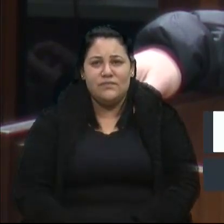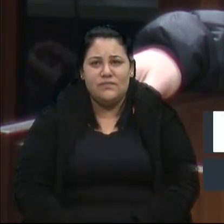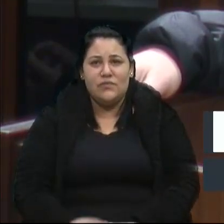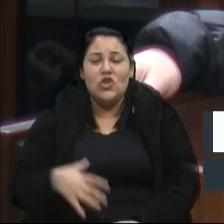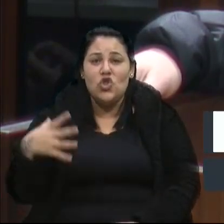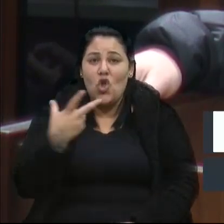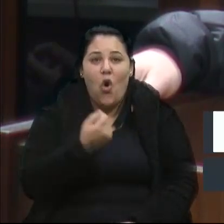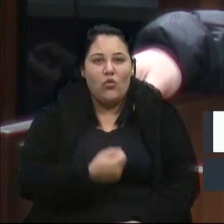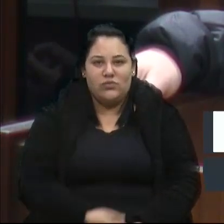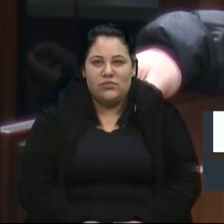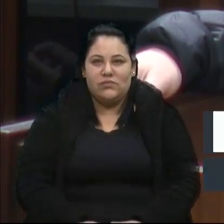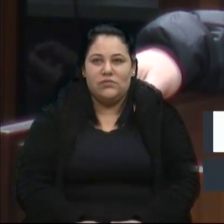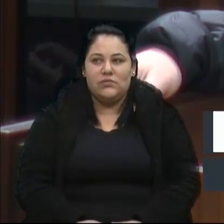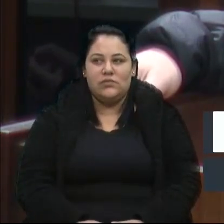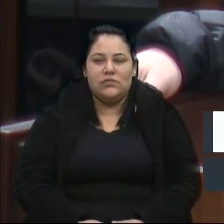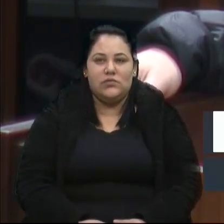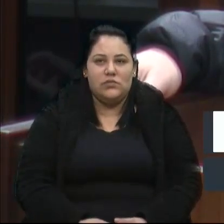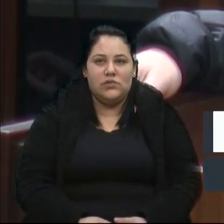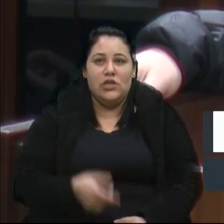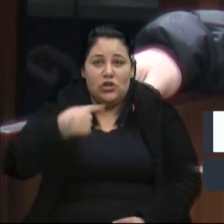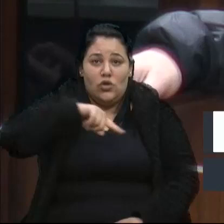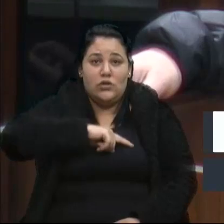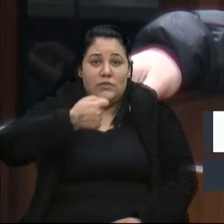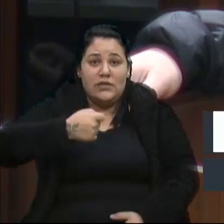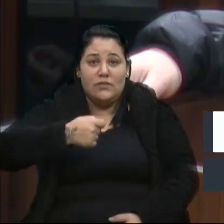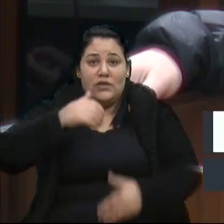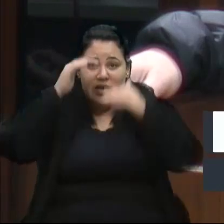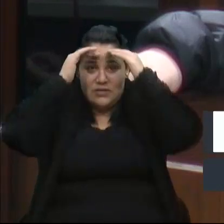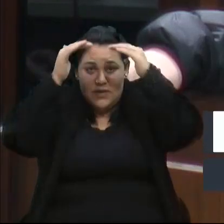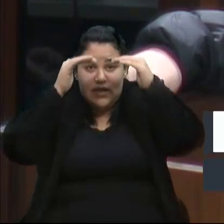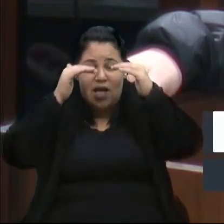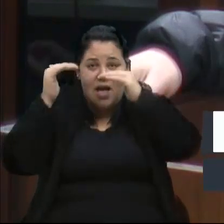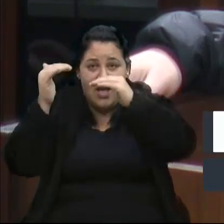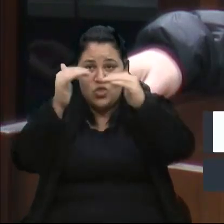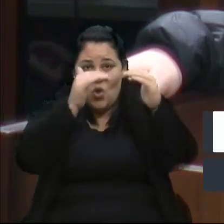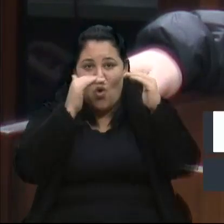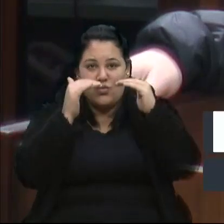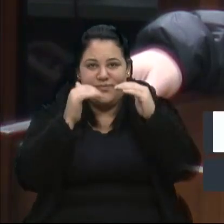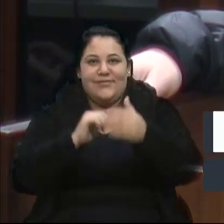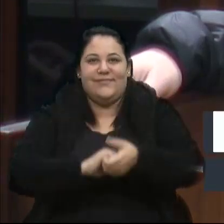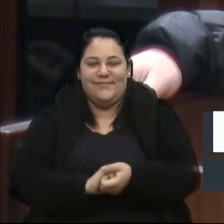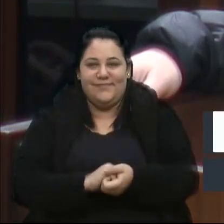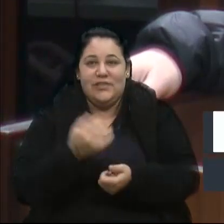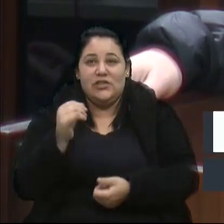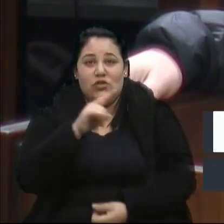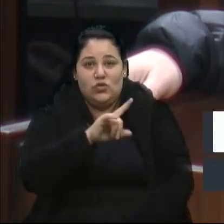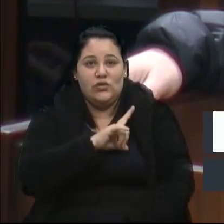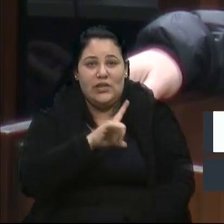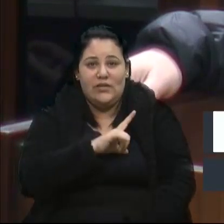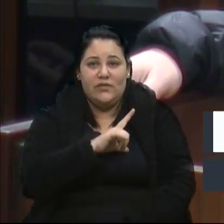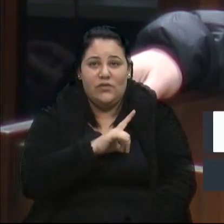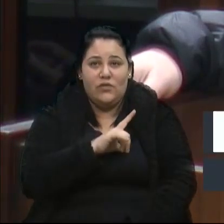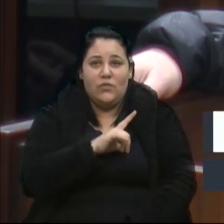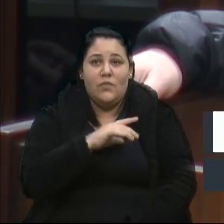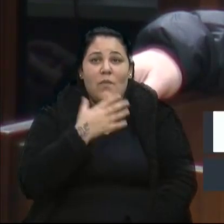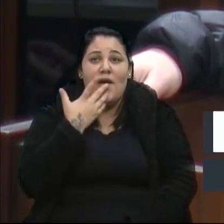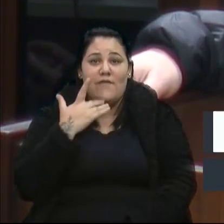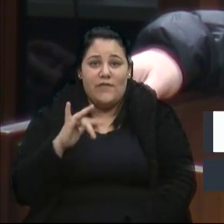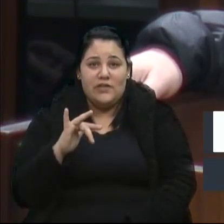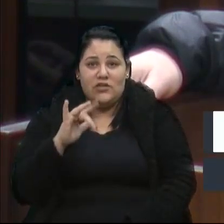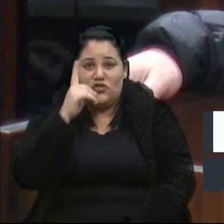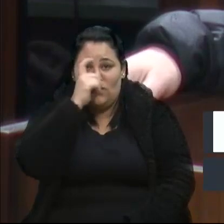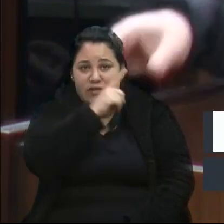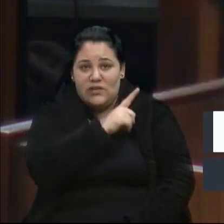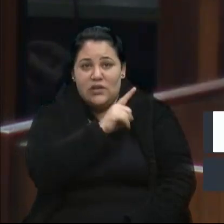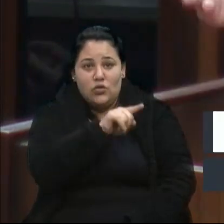Todos. E nós temos que respeitar todos. Se o senhor teve, vereador Valim, uma infância difícil, e